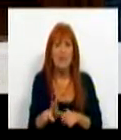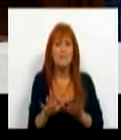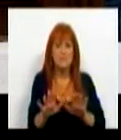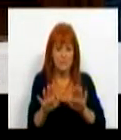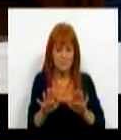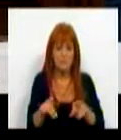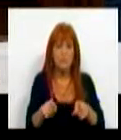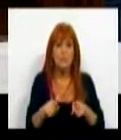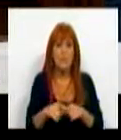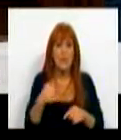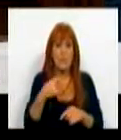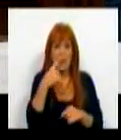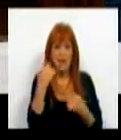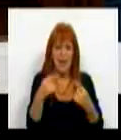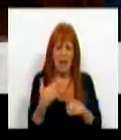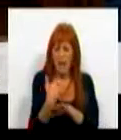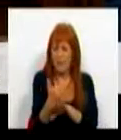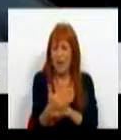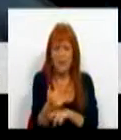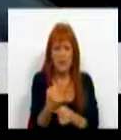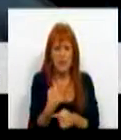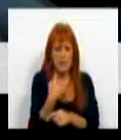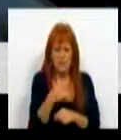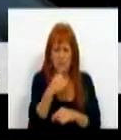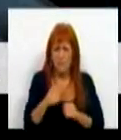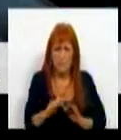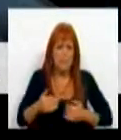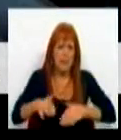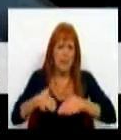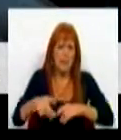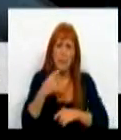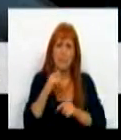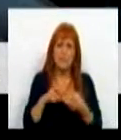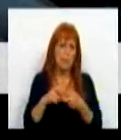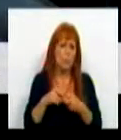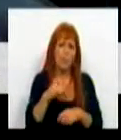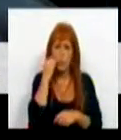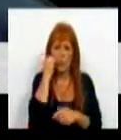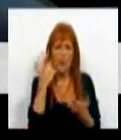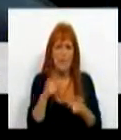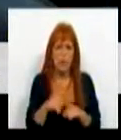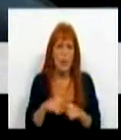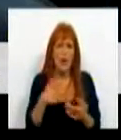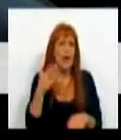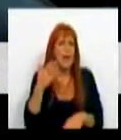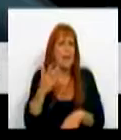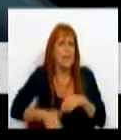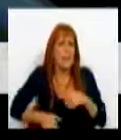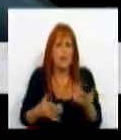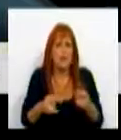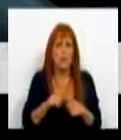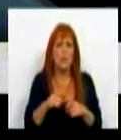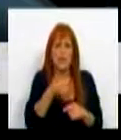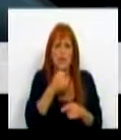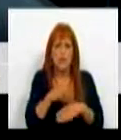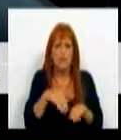é que parece haver atraso constante e o empurrar... Eu percebo que o problema era muito grave e não é assim de um momento para o outro que se